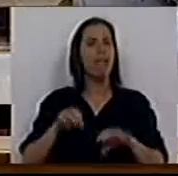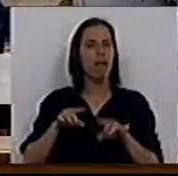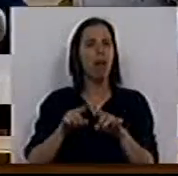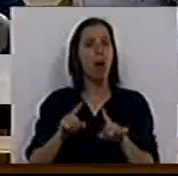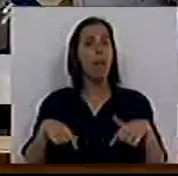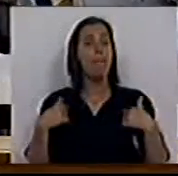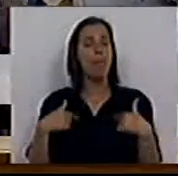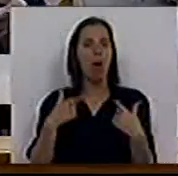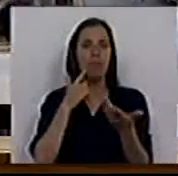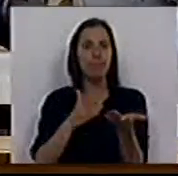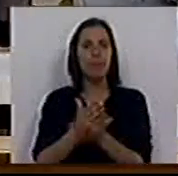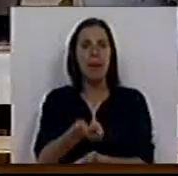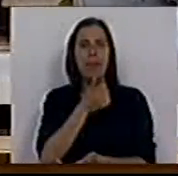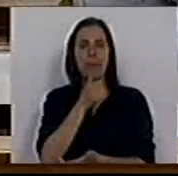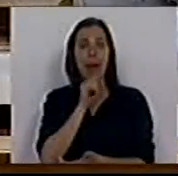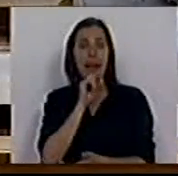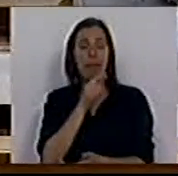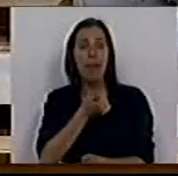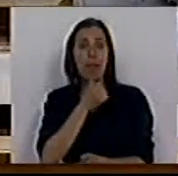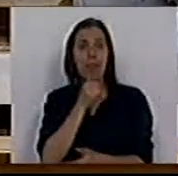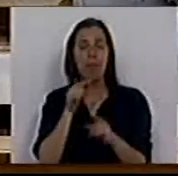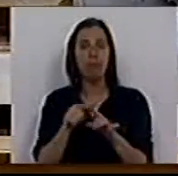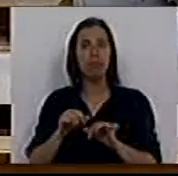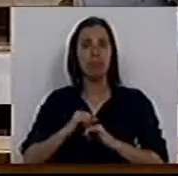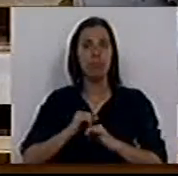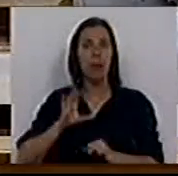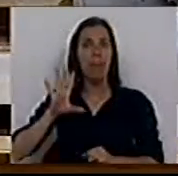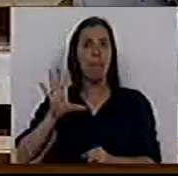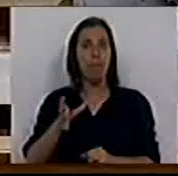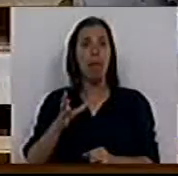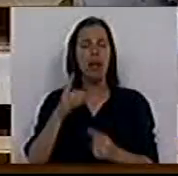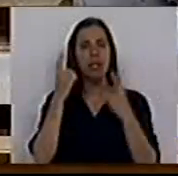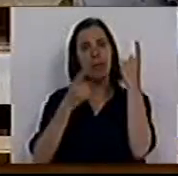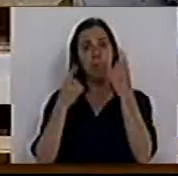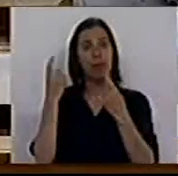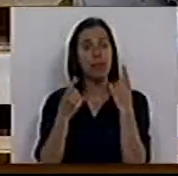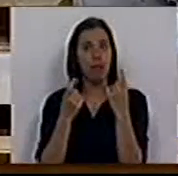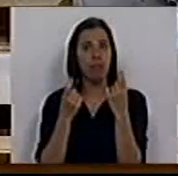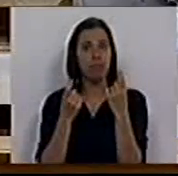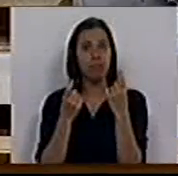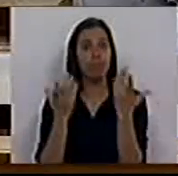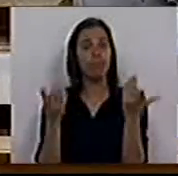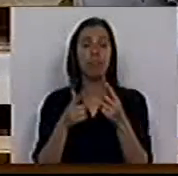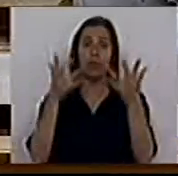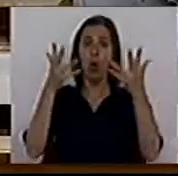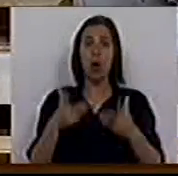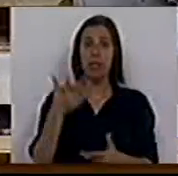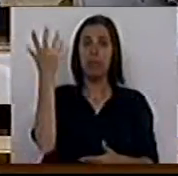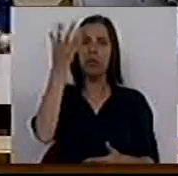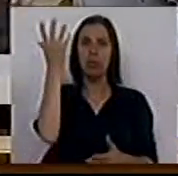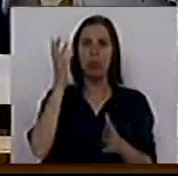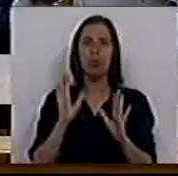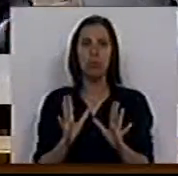causa a própria continuidade, capacidade do nosso país se pensar. O orçamento da